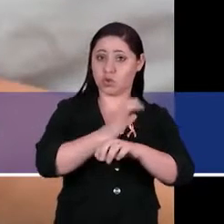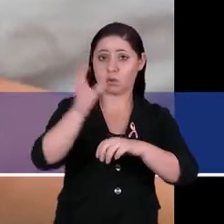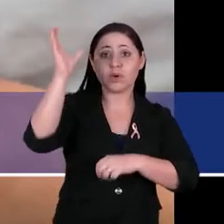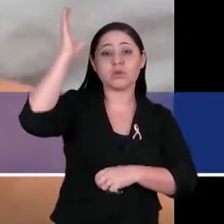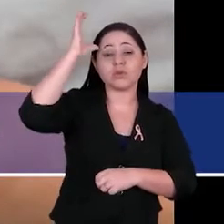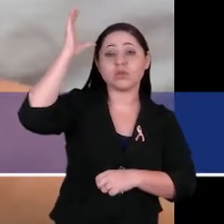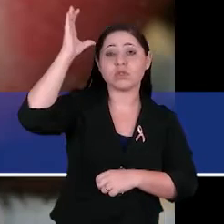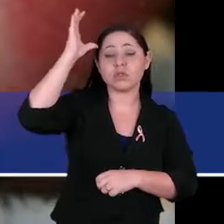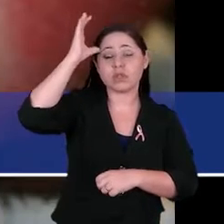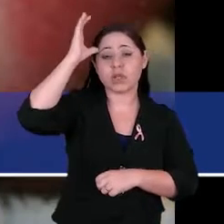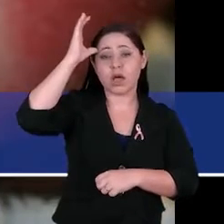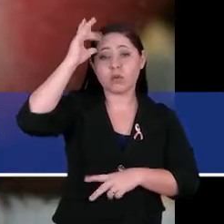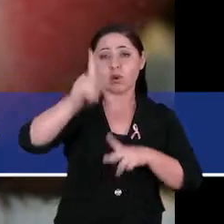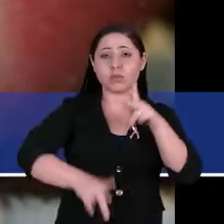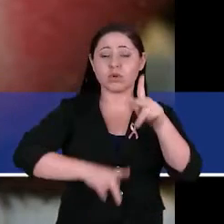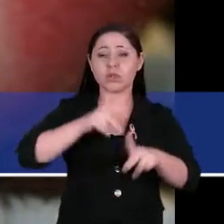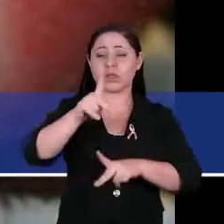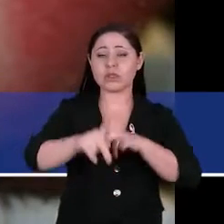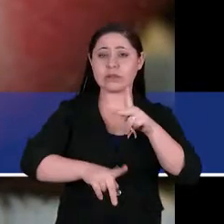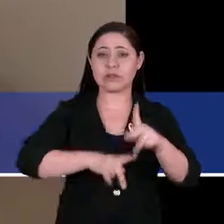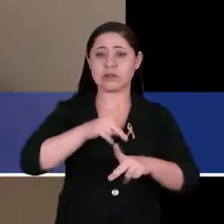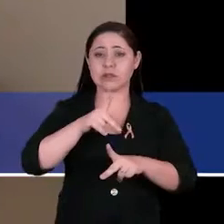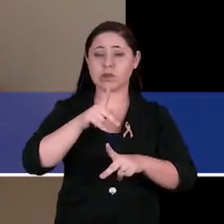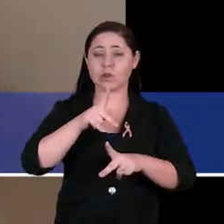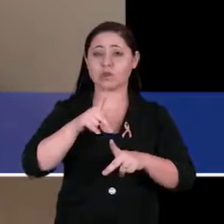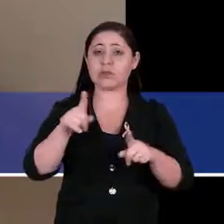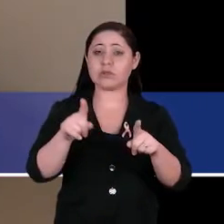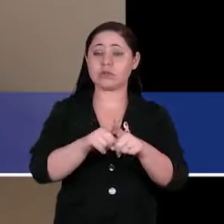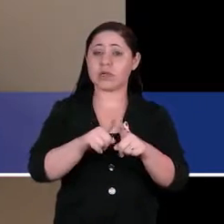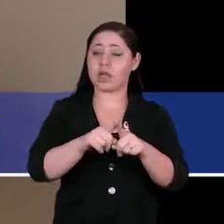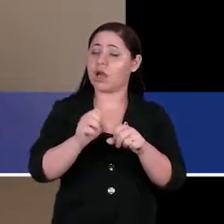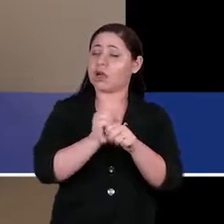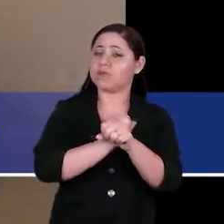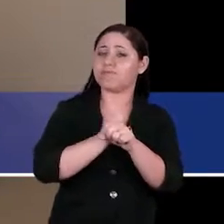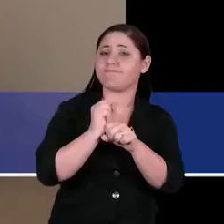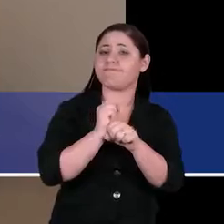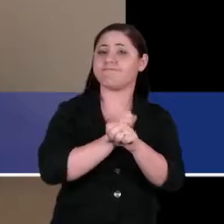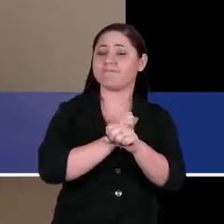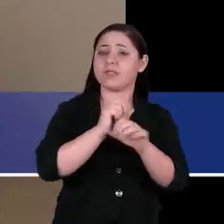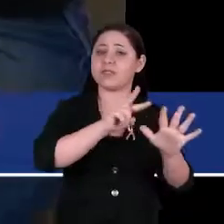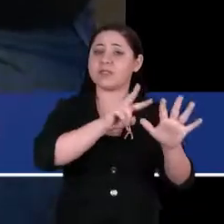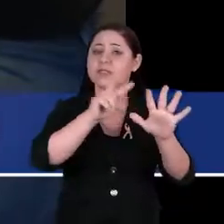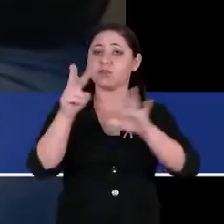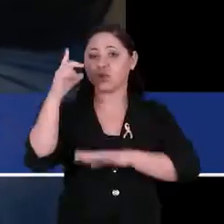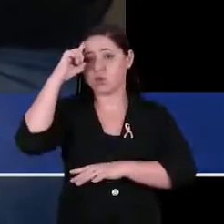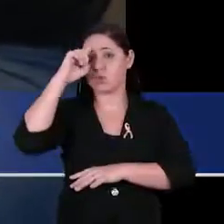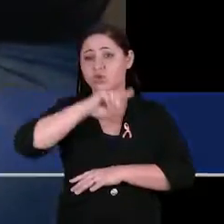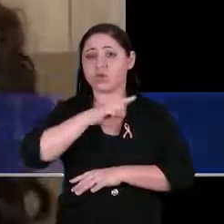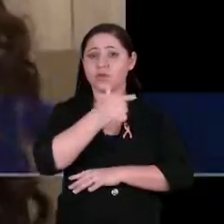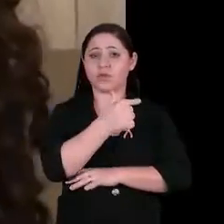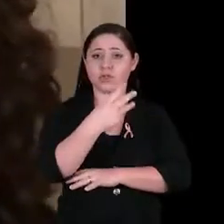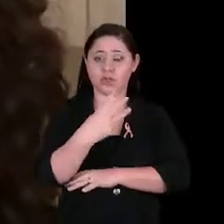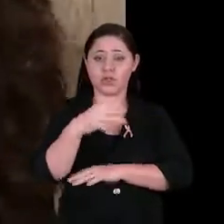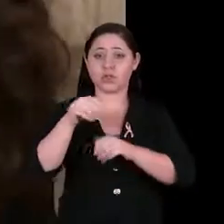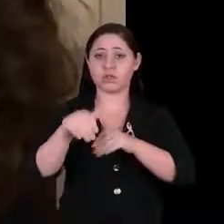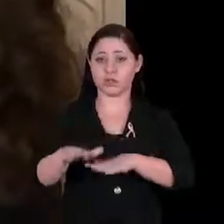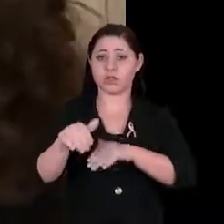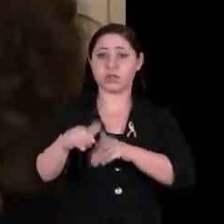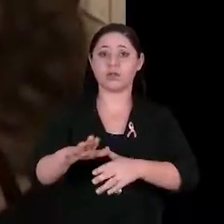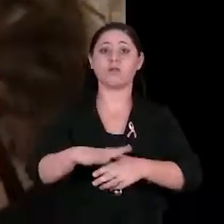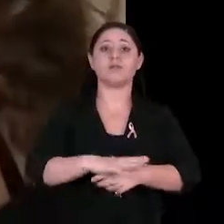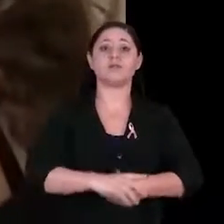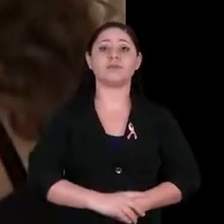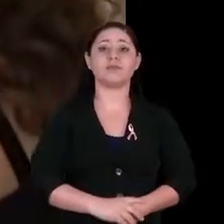para conscientizar a população sobre a doença serão realizadas anualmente na semana do dia 23